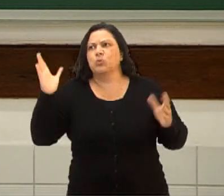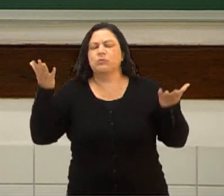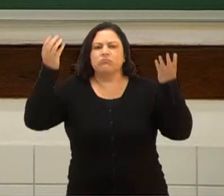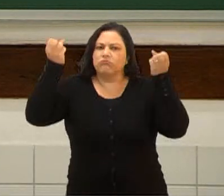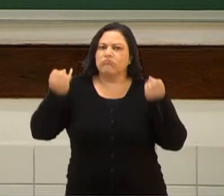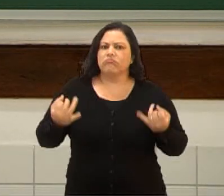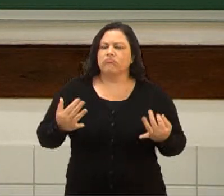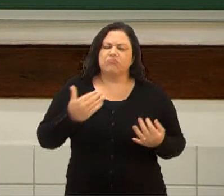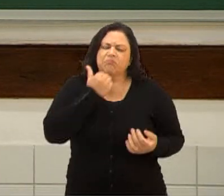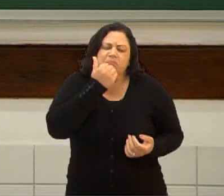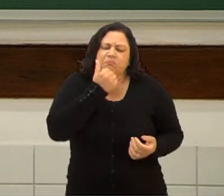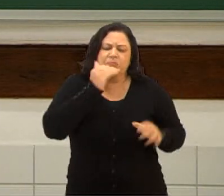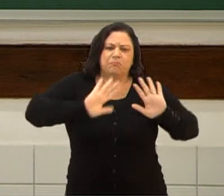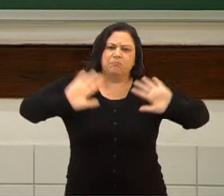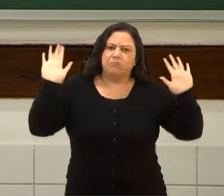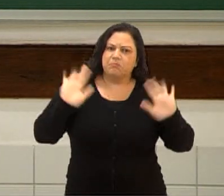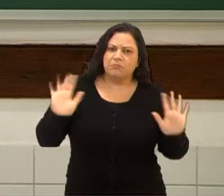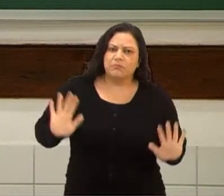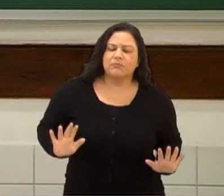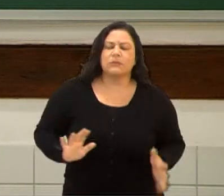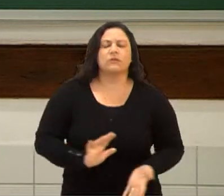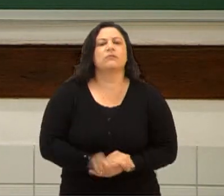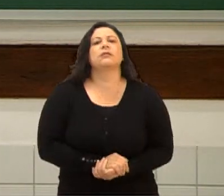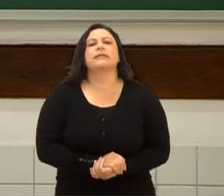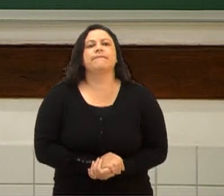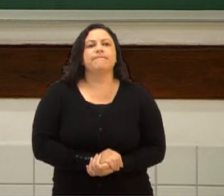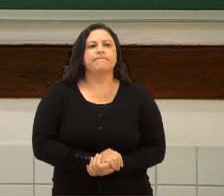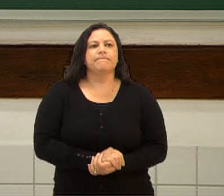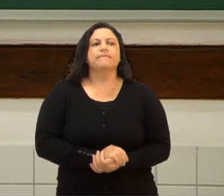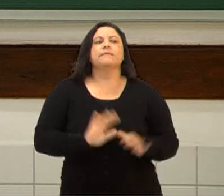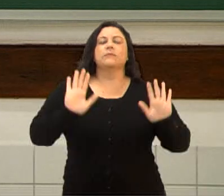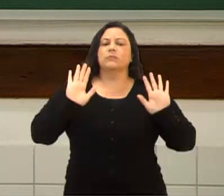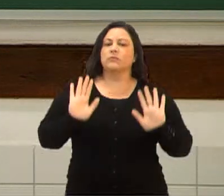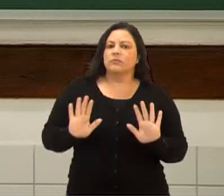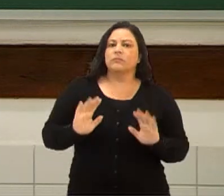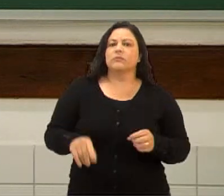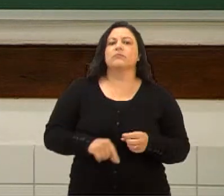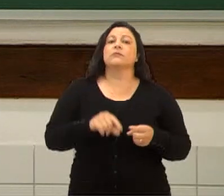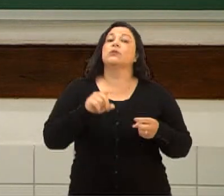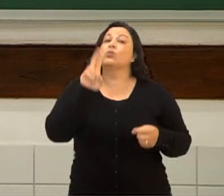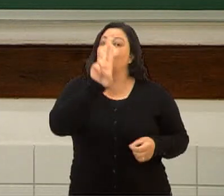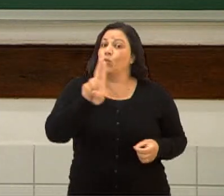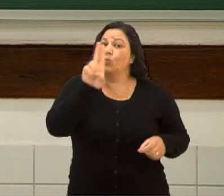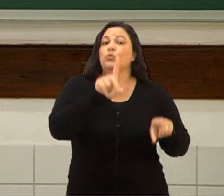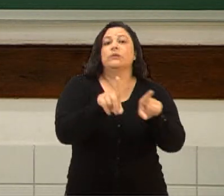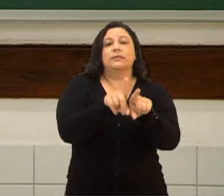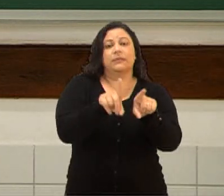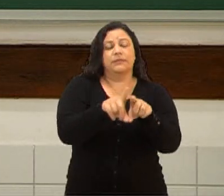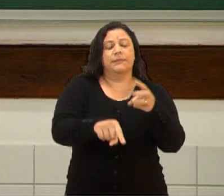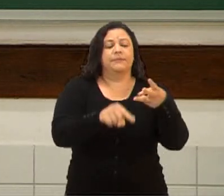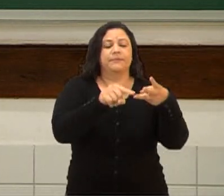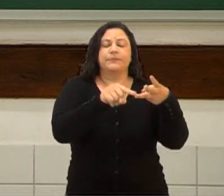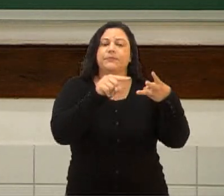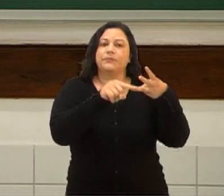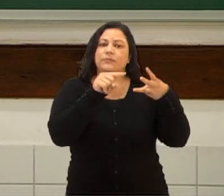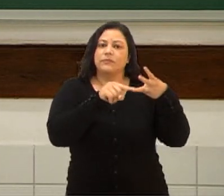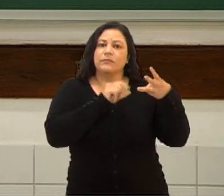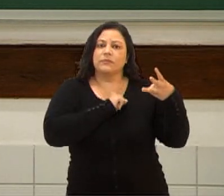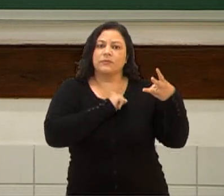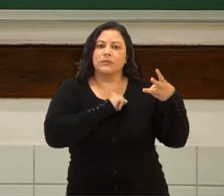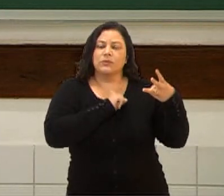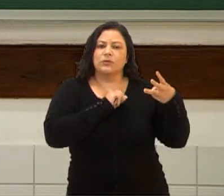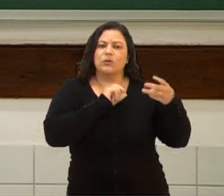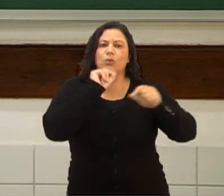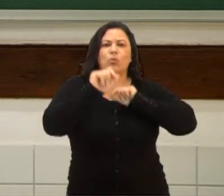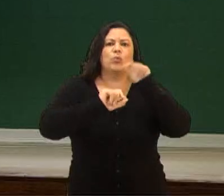foi, ou o tempo aqui não importa, tá? Então, nesse caso, a gente usa também esse tempo verbal. Ou para as ações